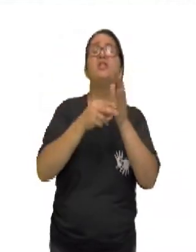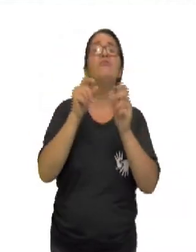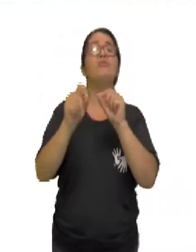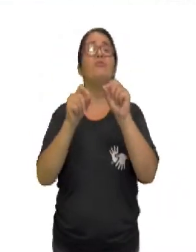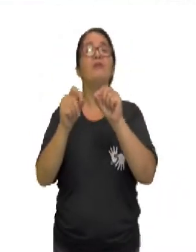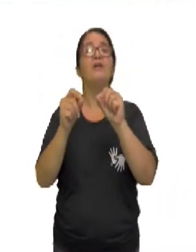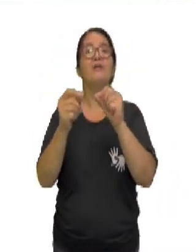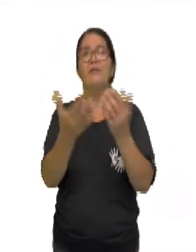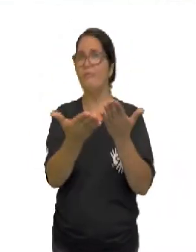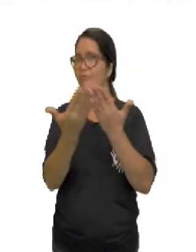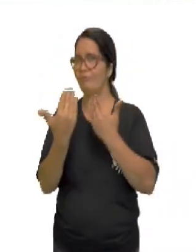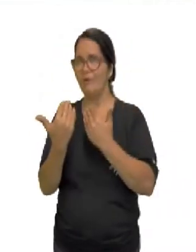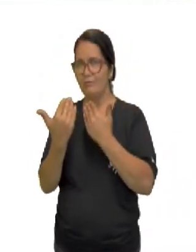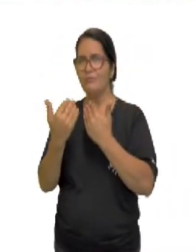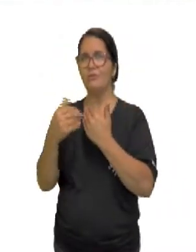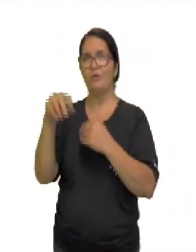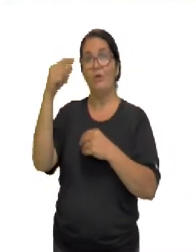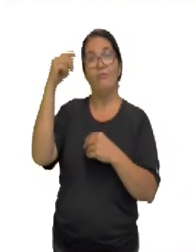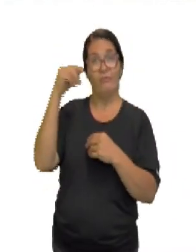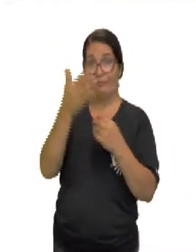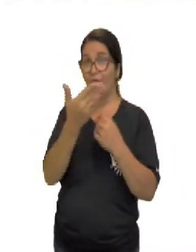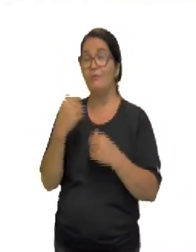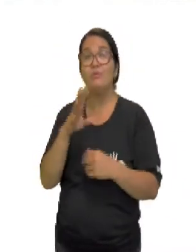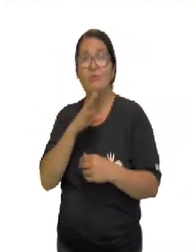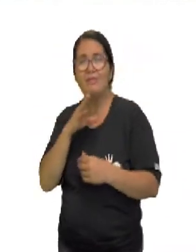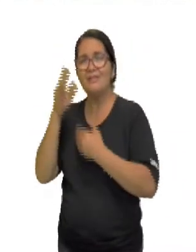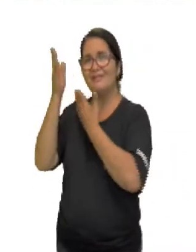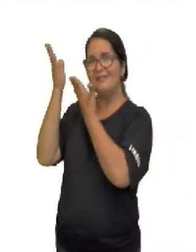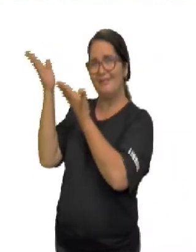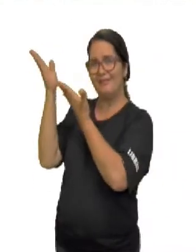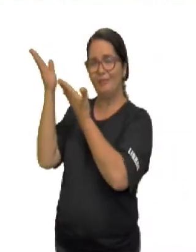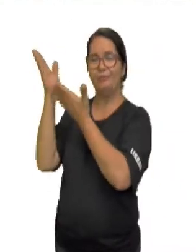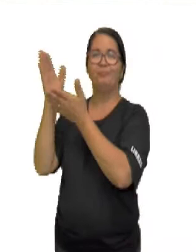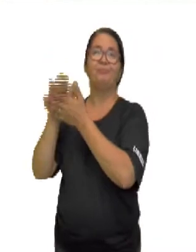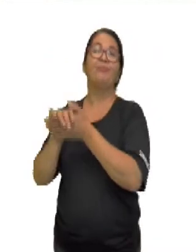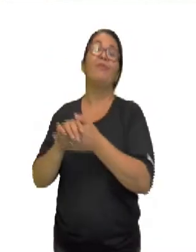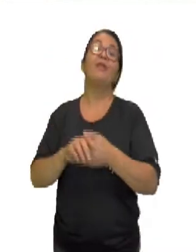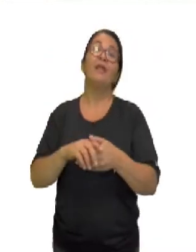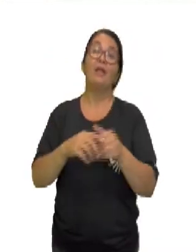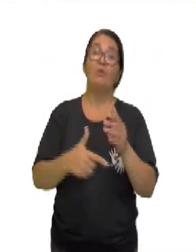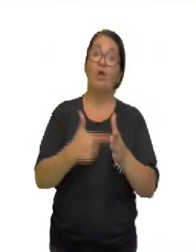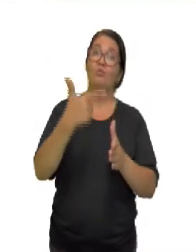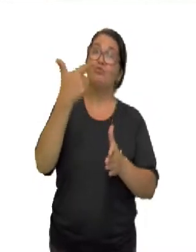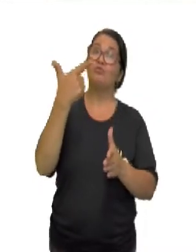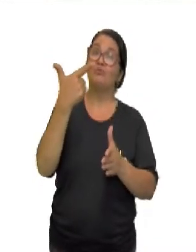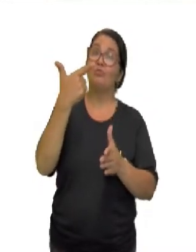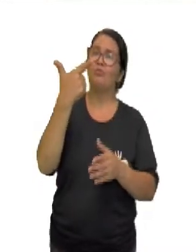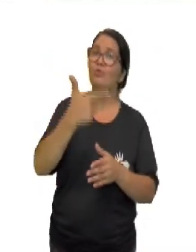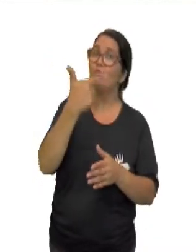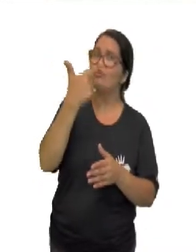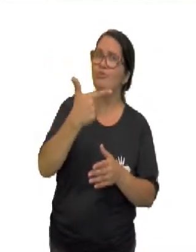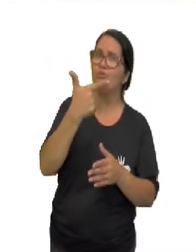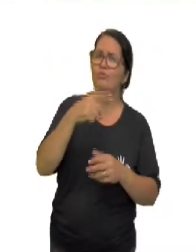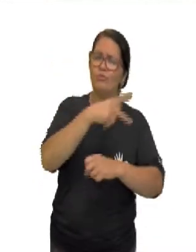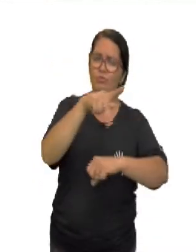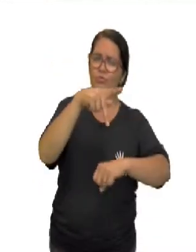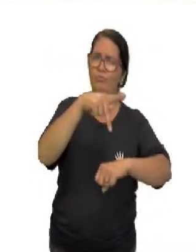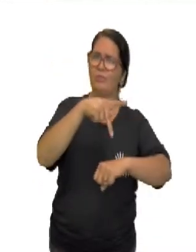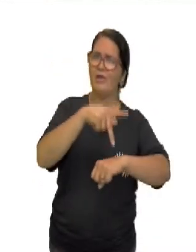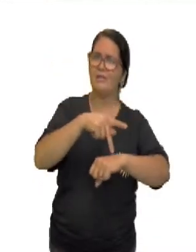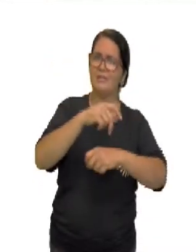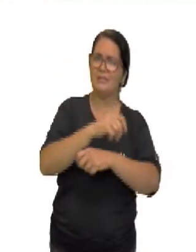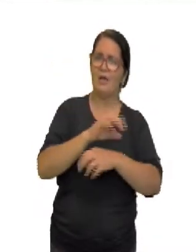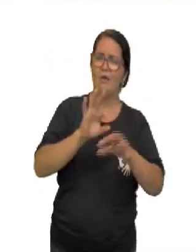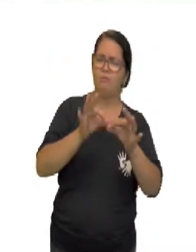desse país gigante. Segundo maior país. E também tem